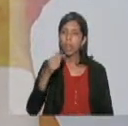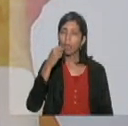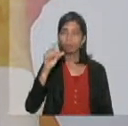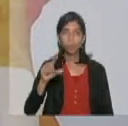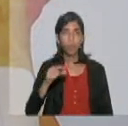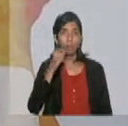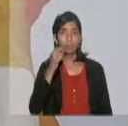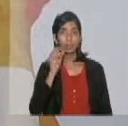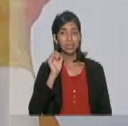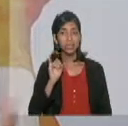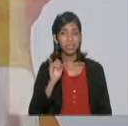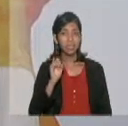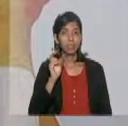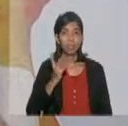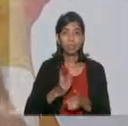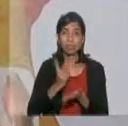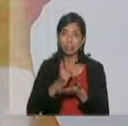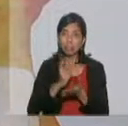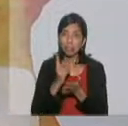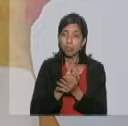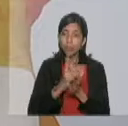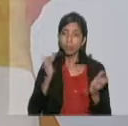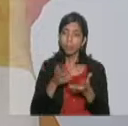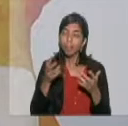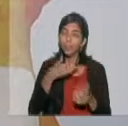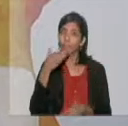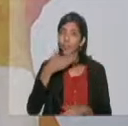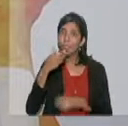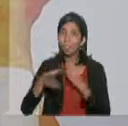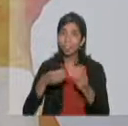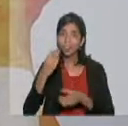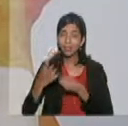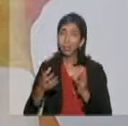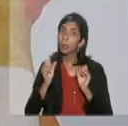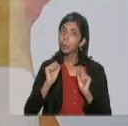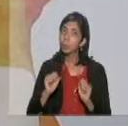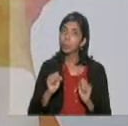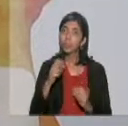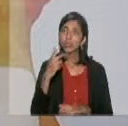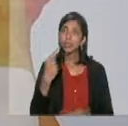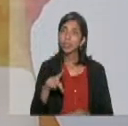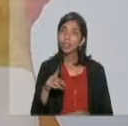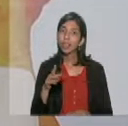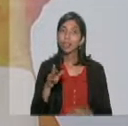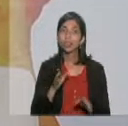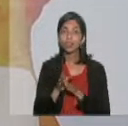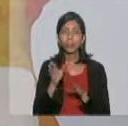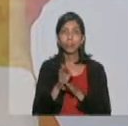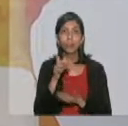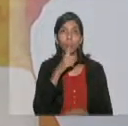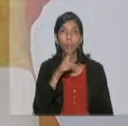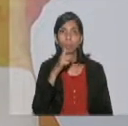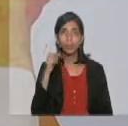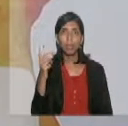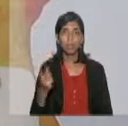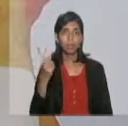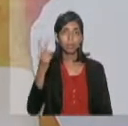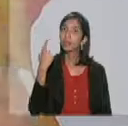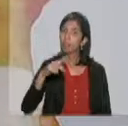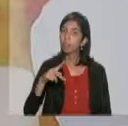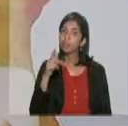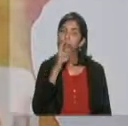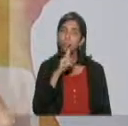muito cuidado, principalmente quando se fala de BLW, 100% a criança comendo sozinha, de não ficar só naqueles alimentos que são muito fáceis